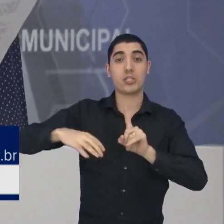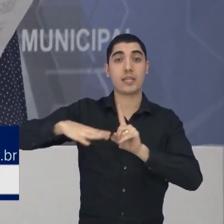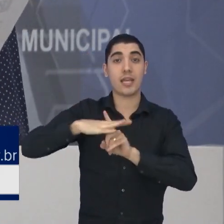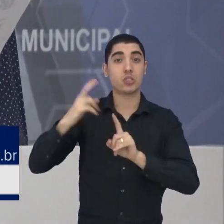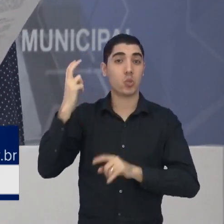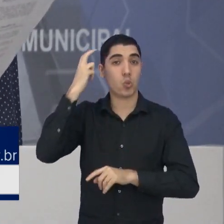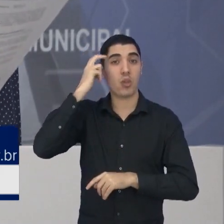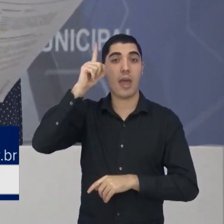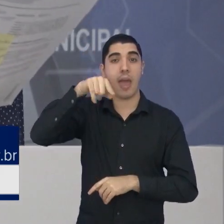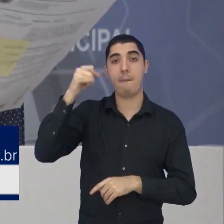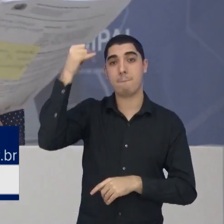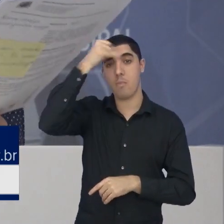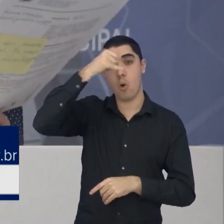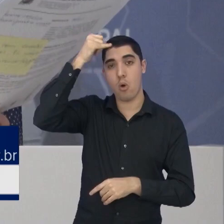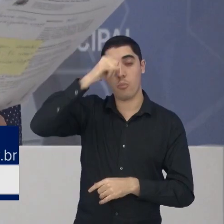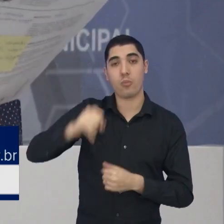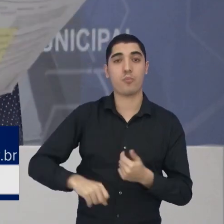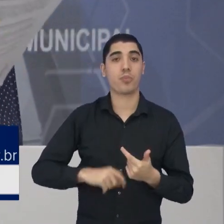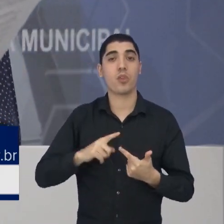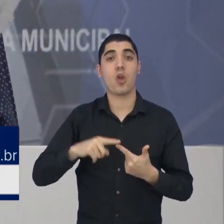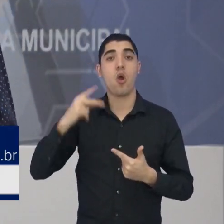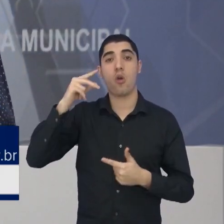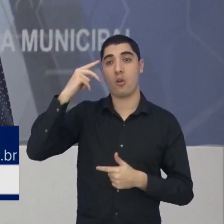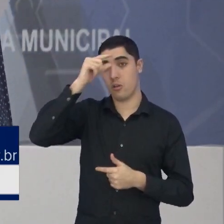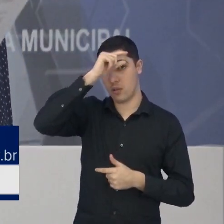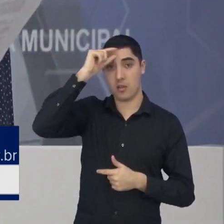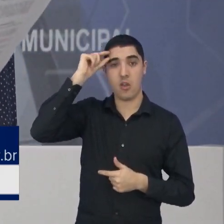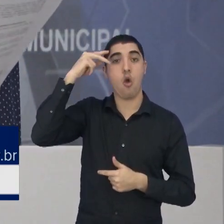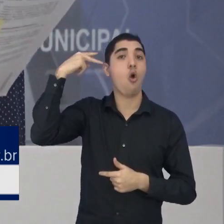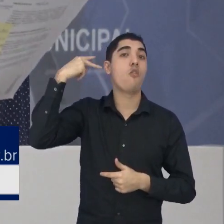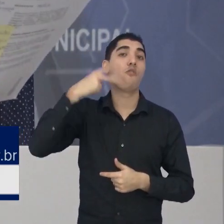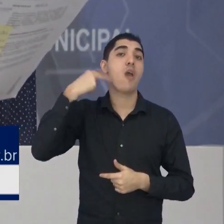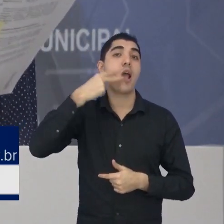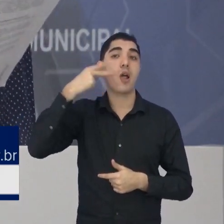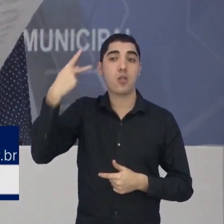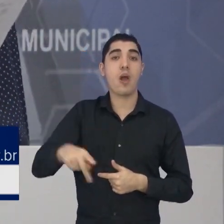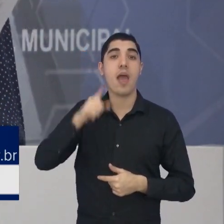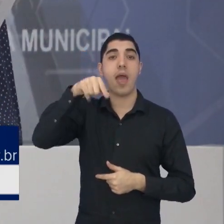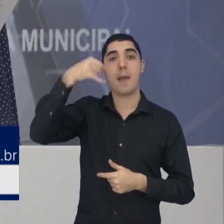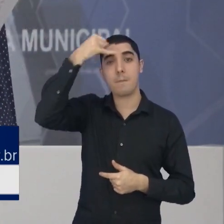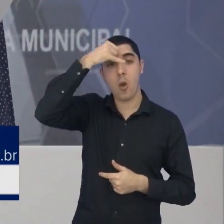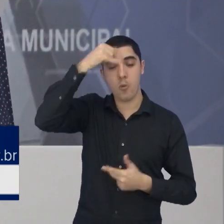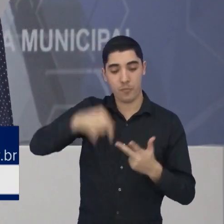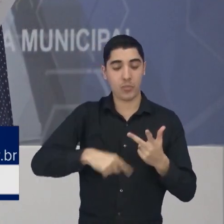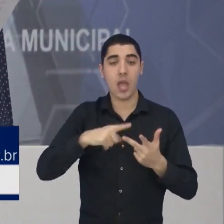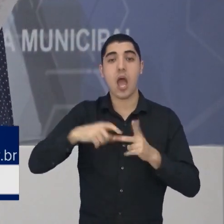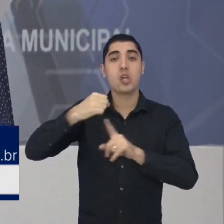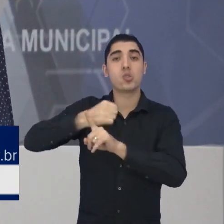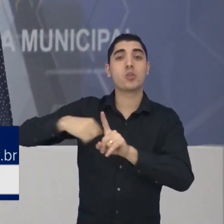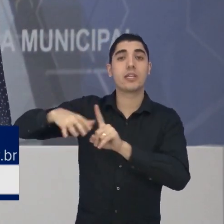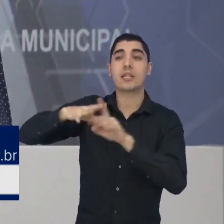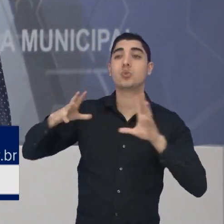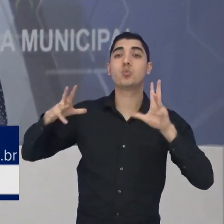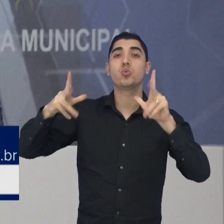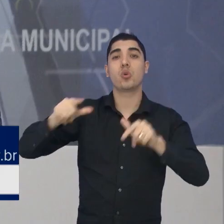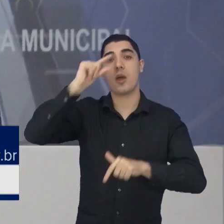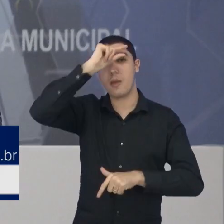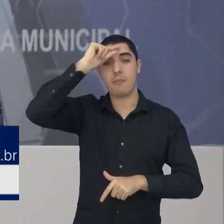cultural é besta, os vereadores aqui são besta, e a sociedade civil é besta, todo mundo aqui é